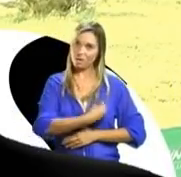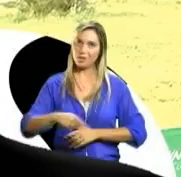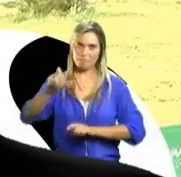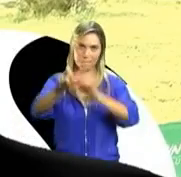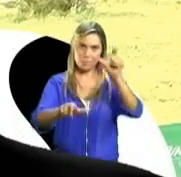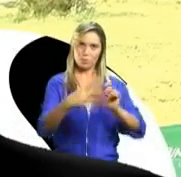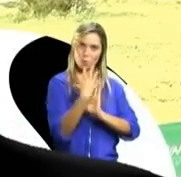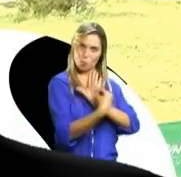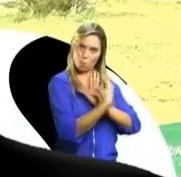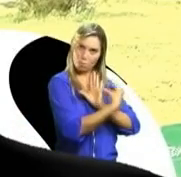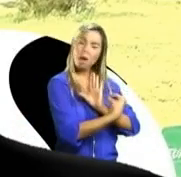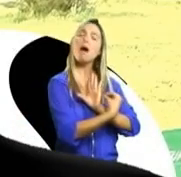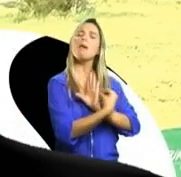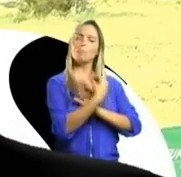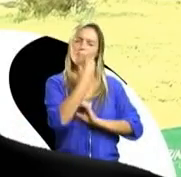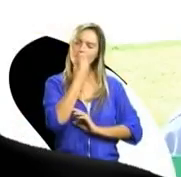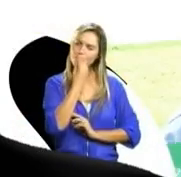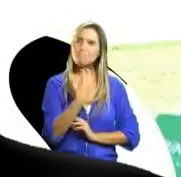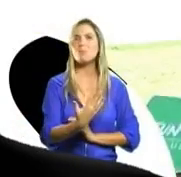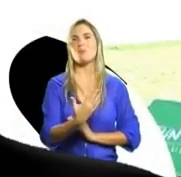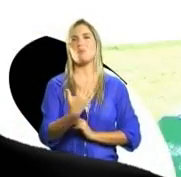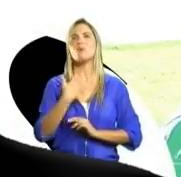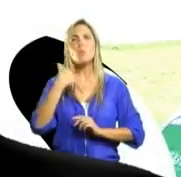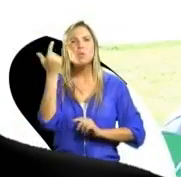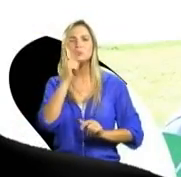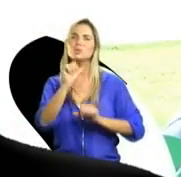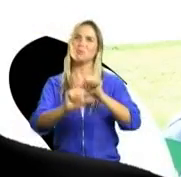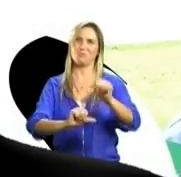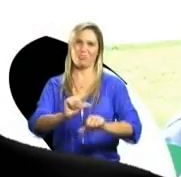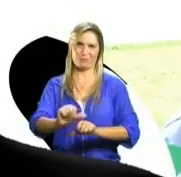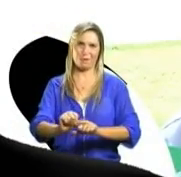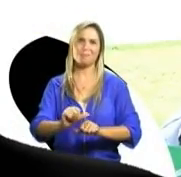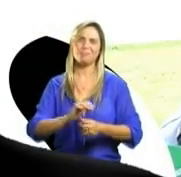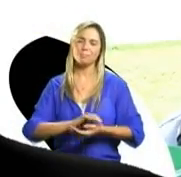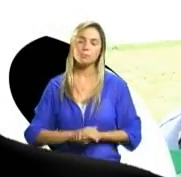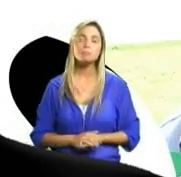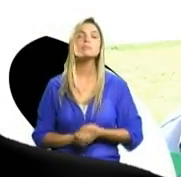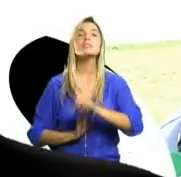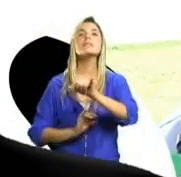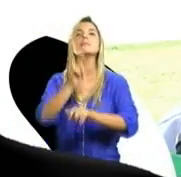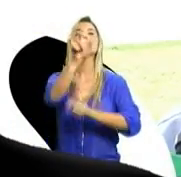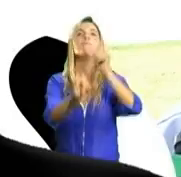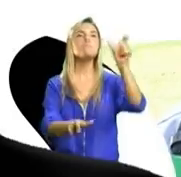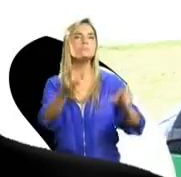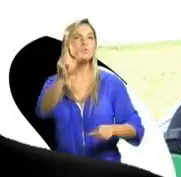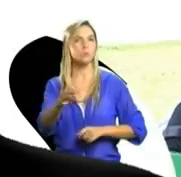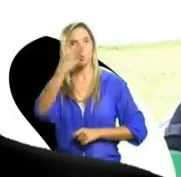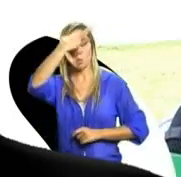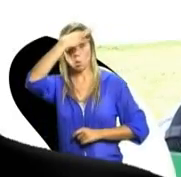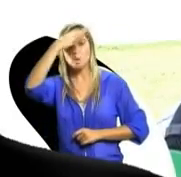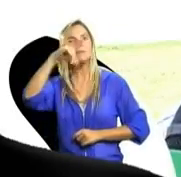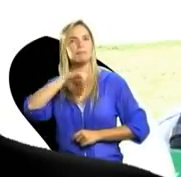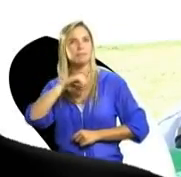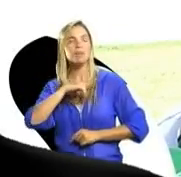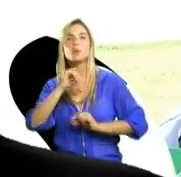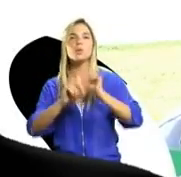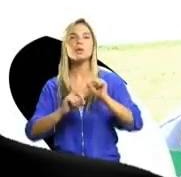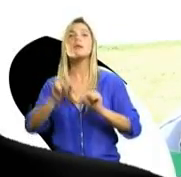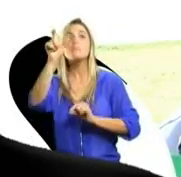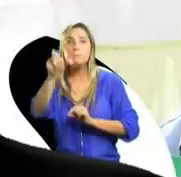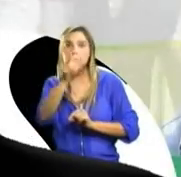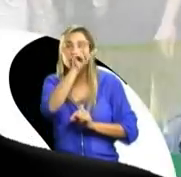fazer um caminho ao invés, contrário. Se as pessoas se conscientizarem de que ela é o